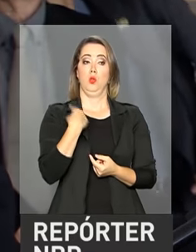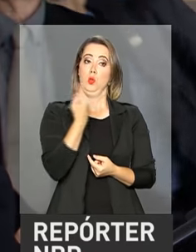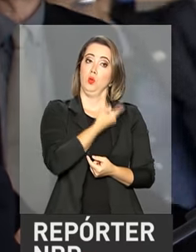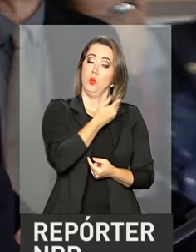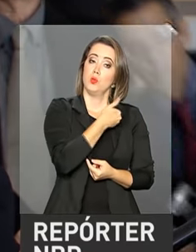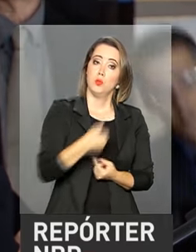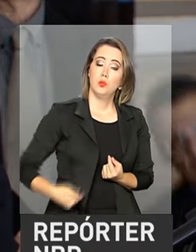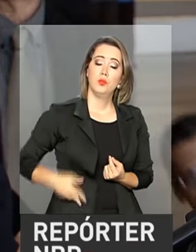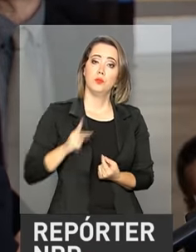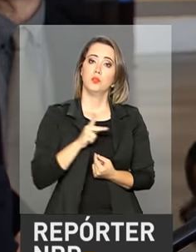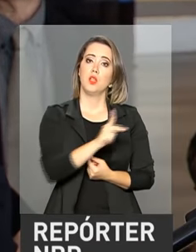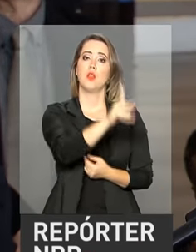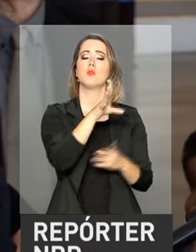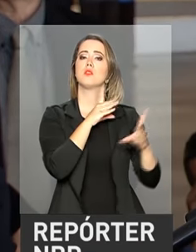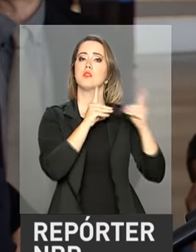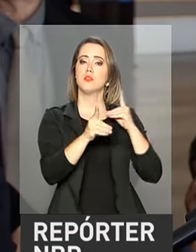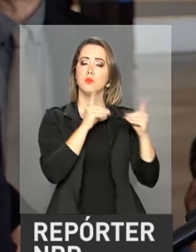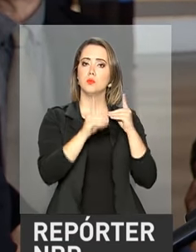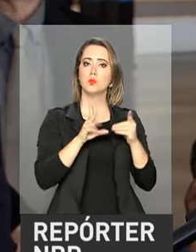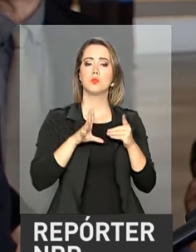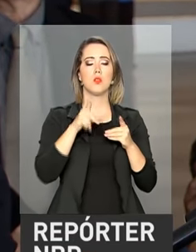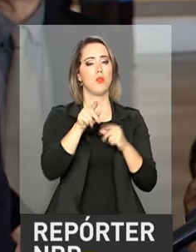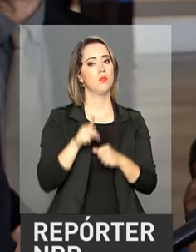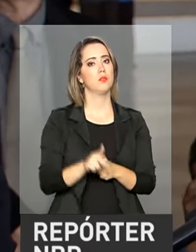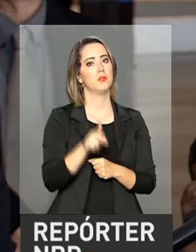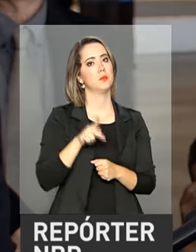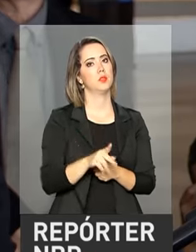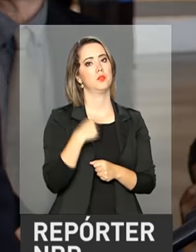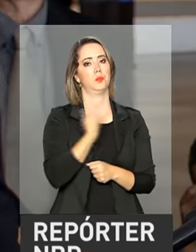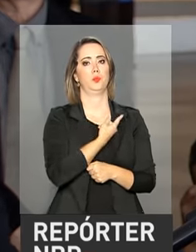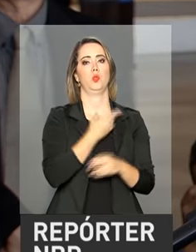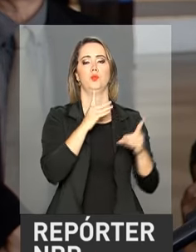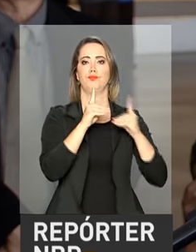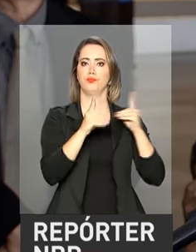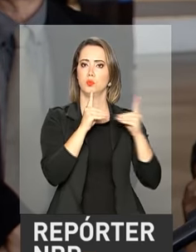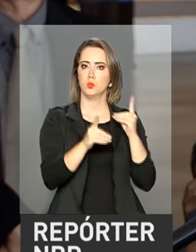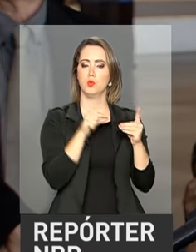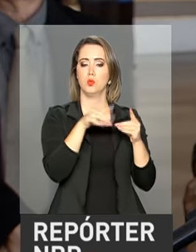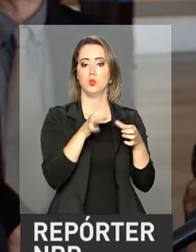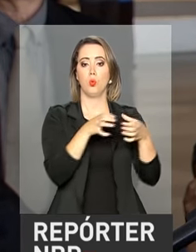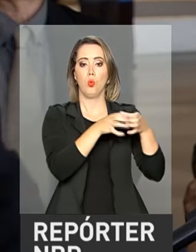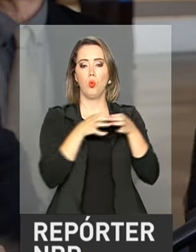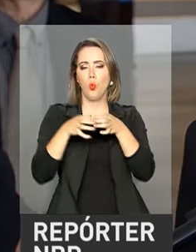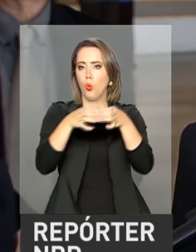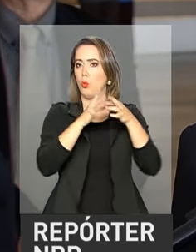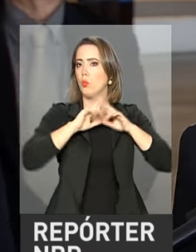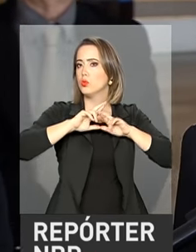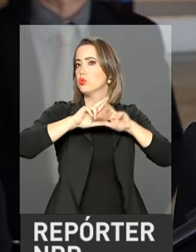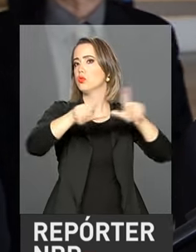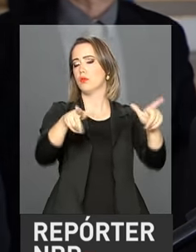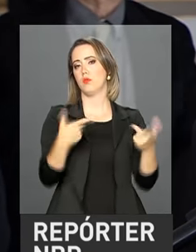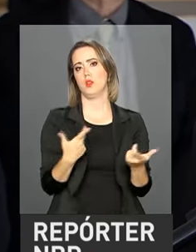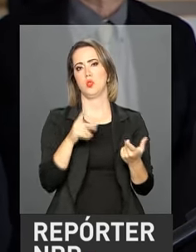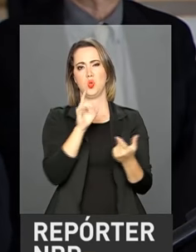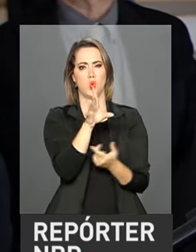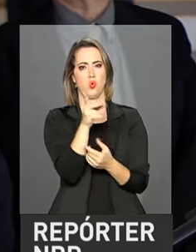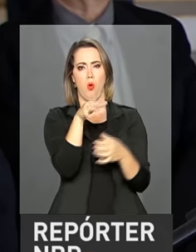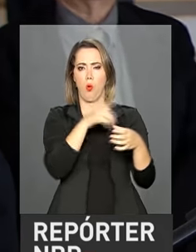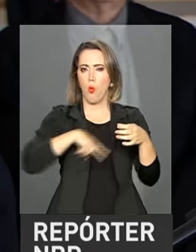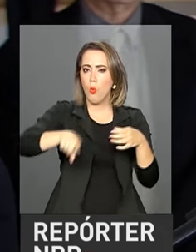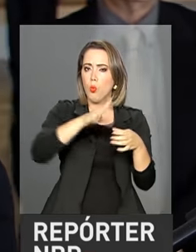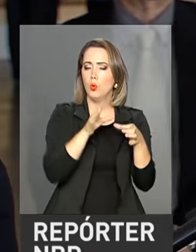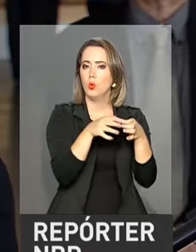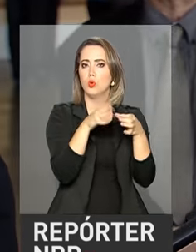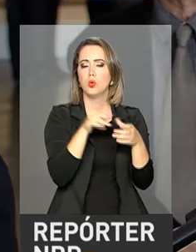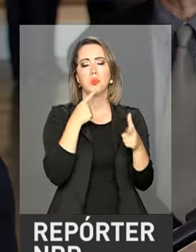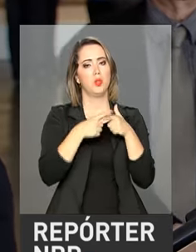governo é o diálogo. Então, a todo momento, nós estamos dialogando com todos os partidos. Não pensem que é só num partido que existe problema. Existem vários. Né?